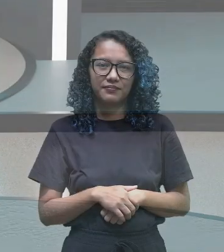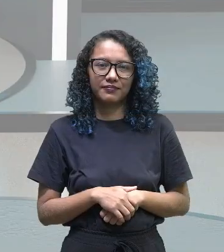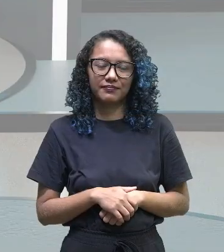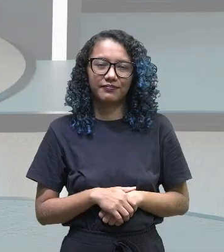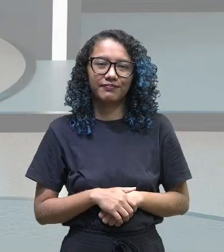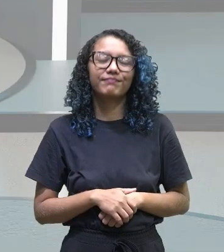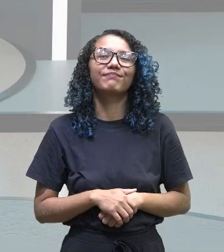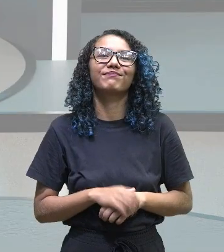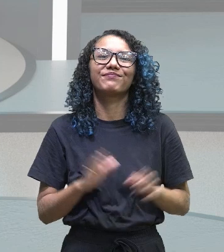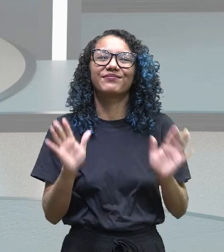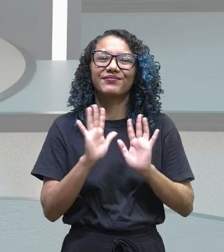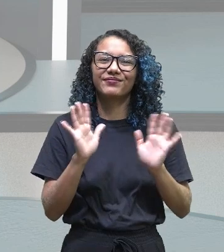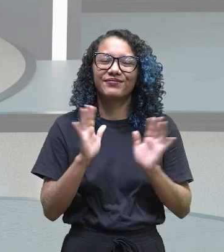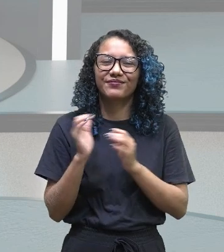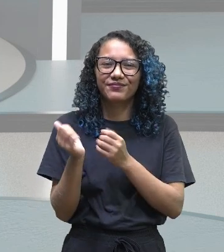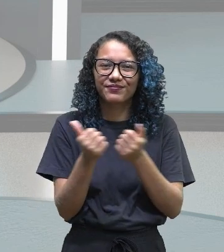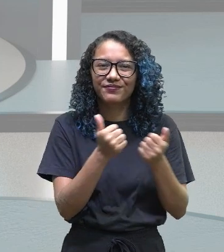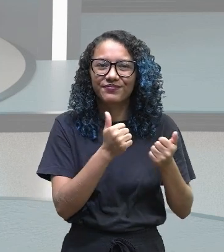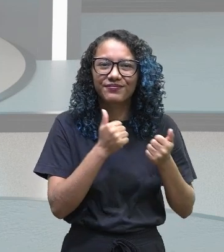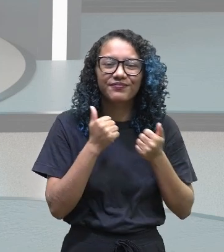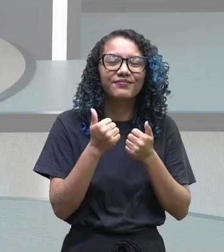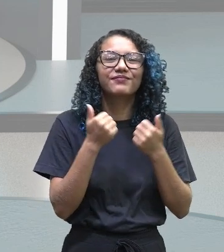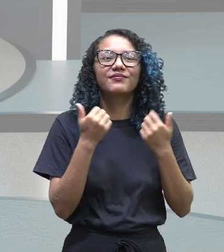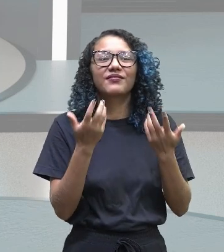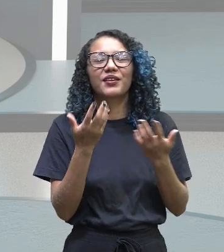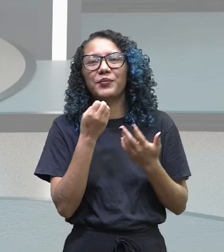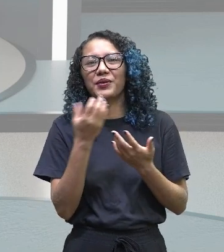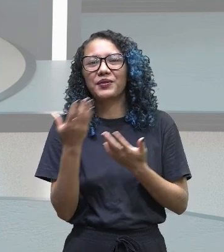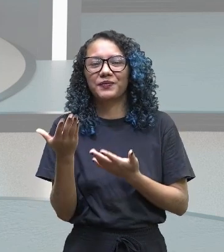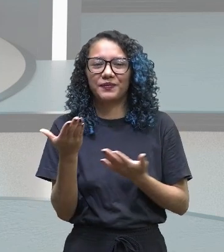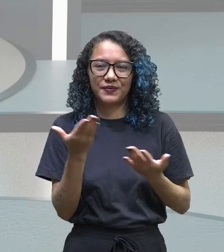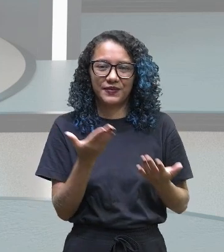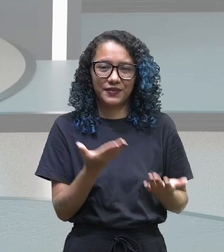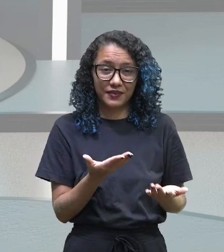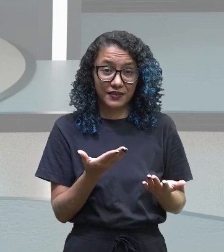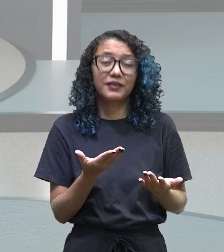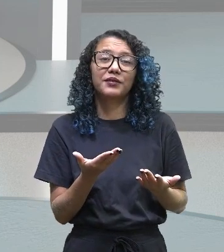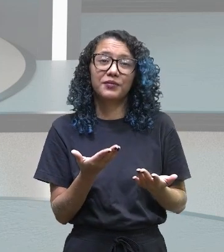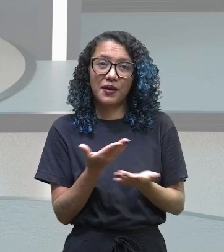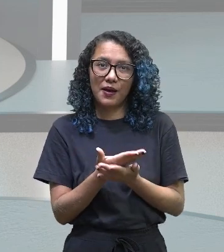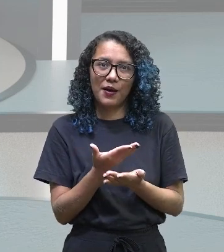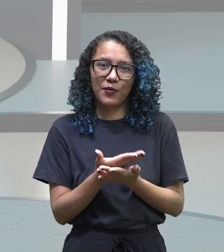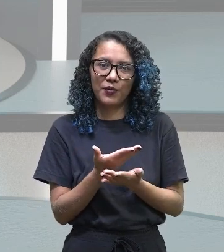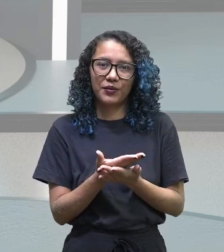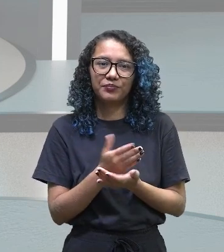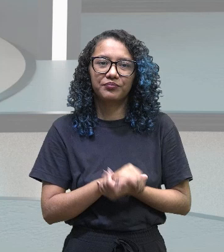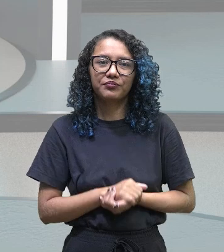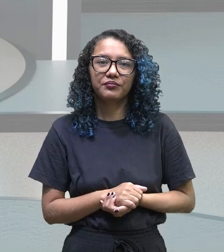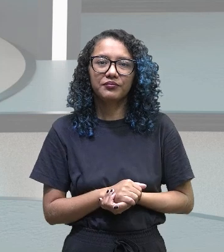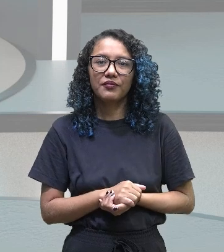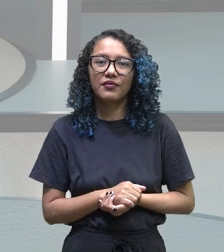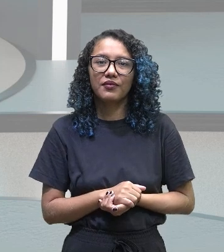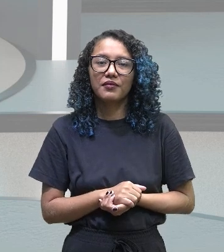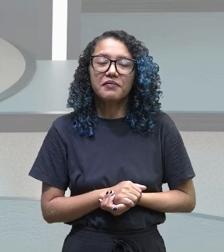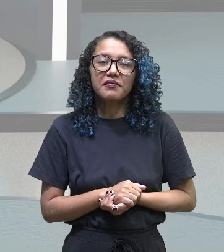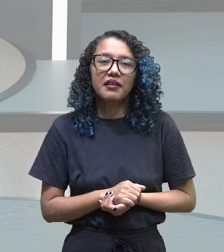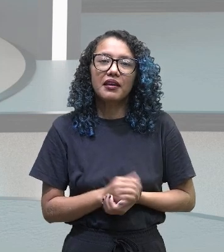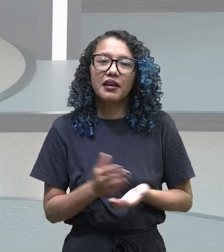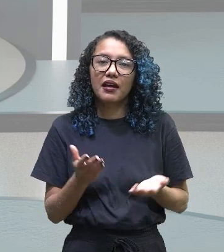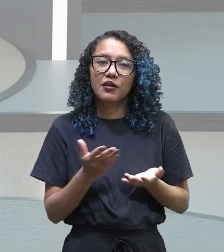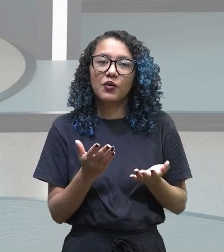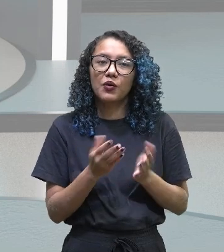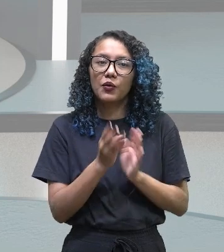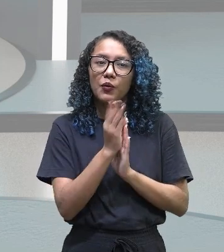Hola, ¿qué tal, queridos alumnos? Sean muy bienvenidos a nuestra clase. Ahora, nuestro